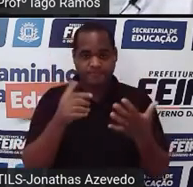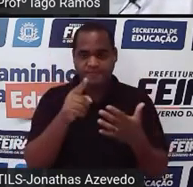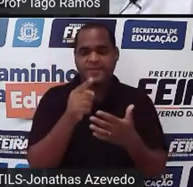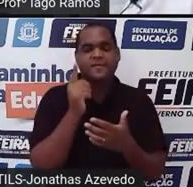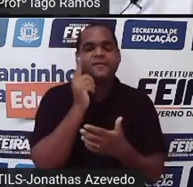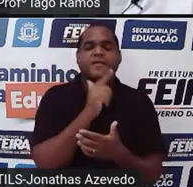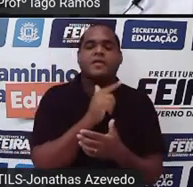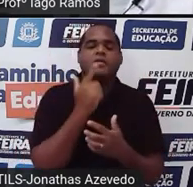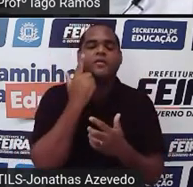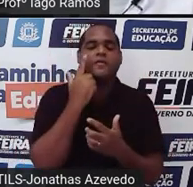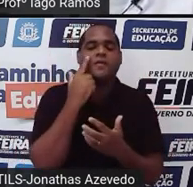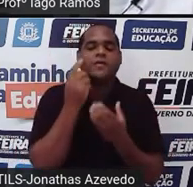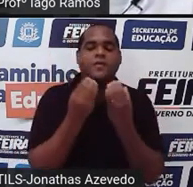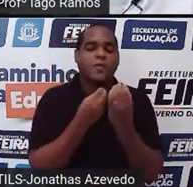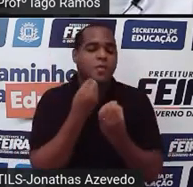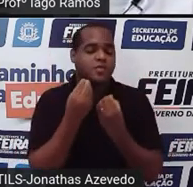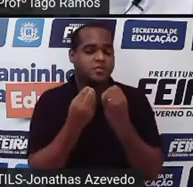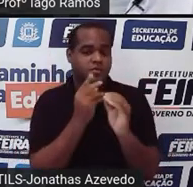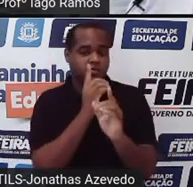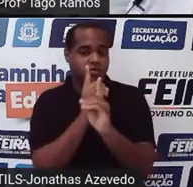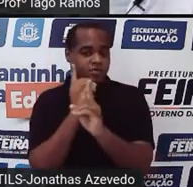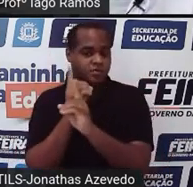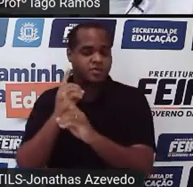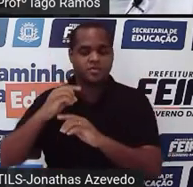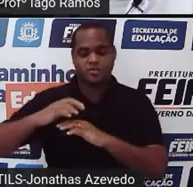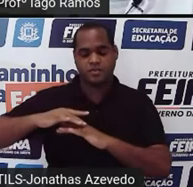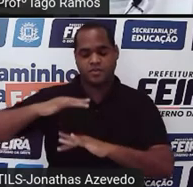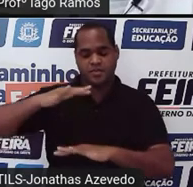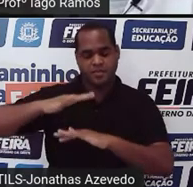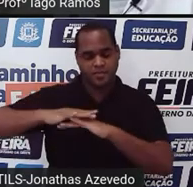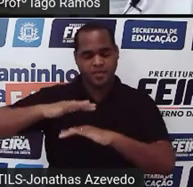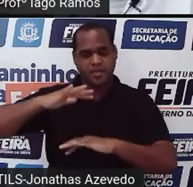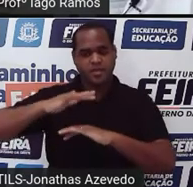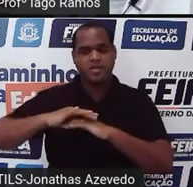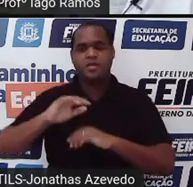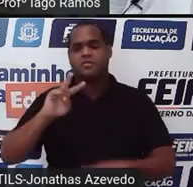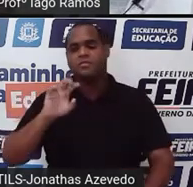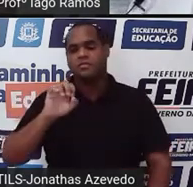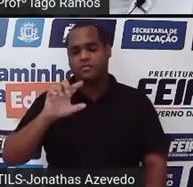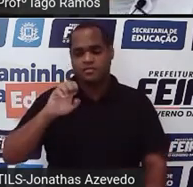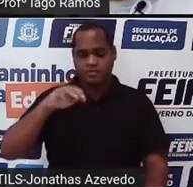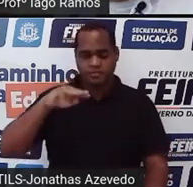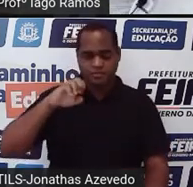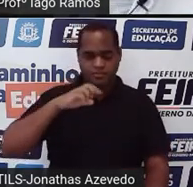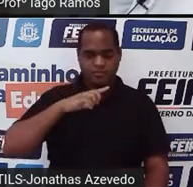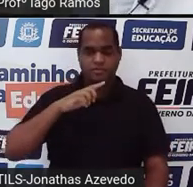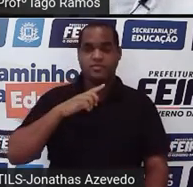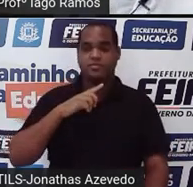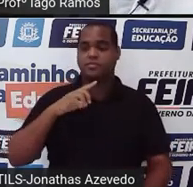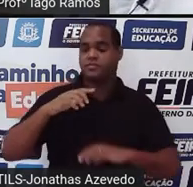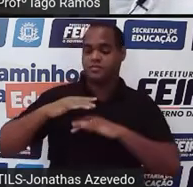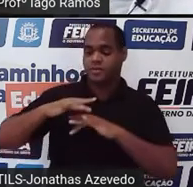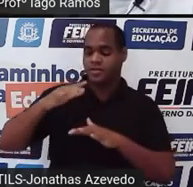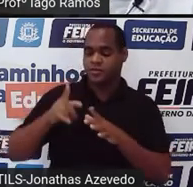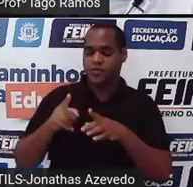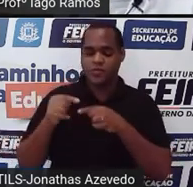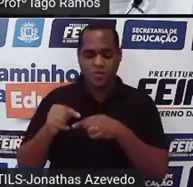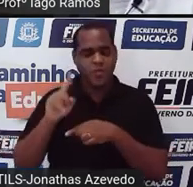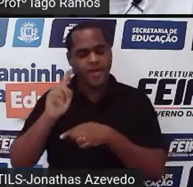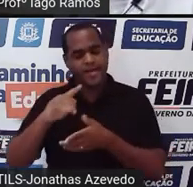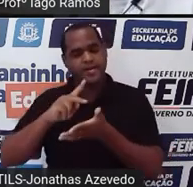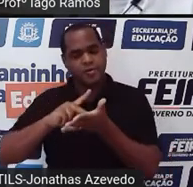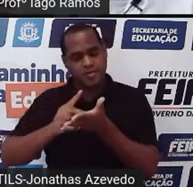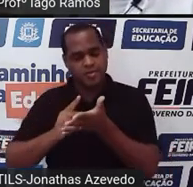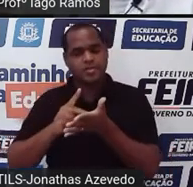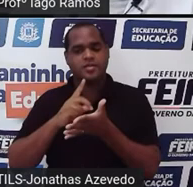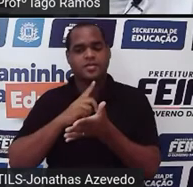vai ver como é que a gente encontra a medida do volume de um cubo é um sólido geométrico